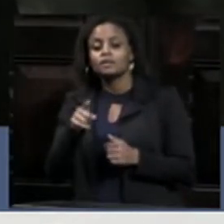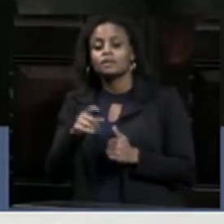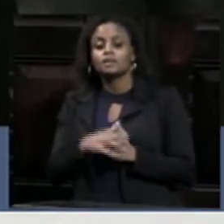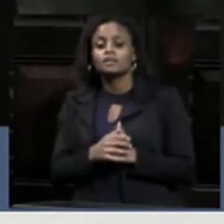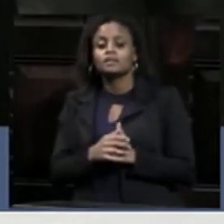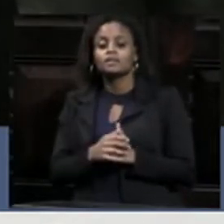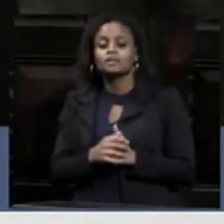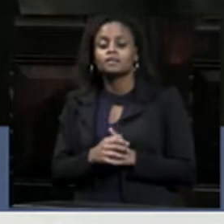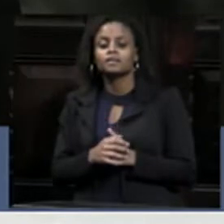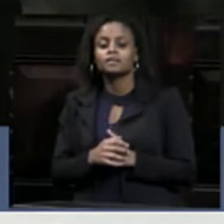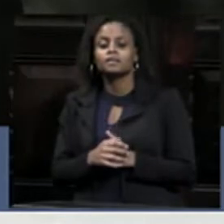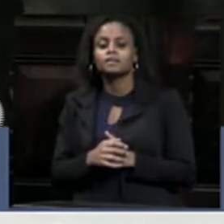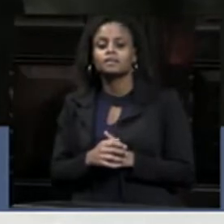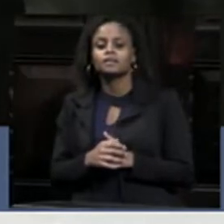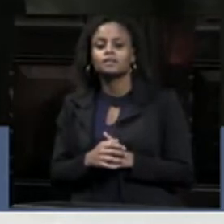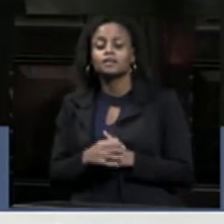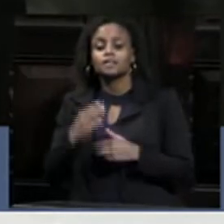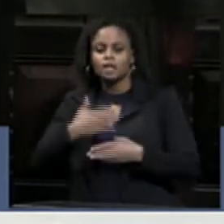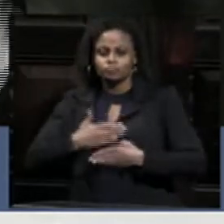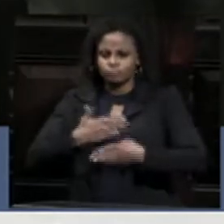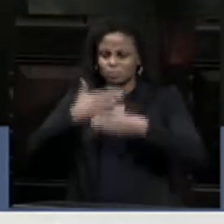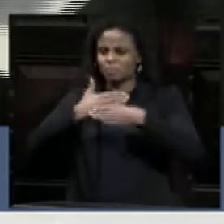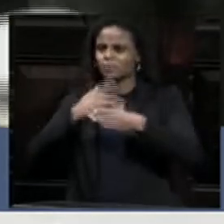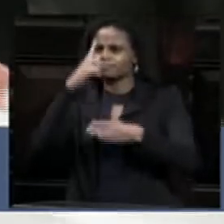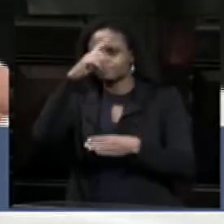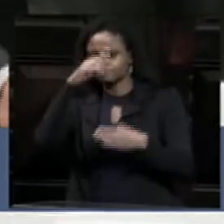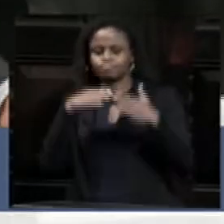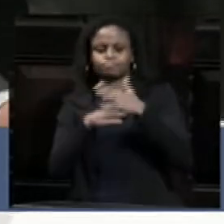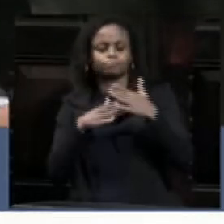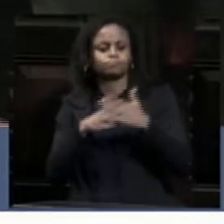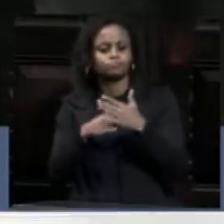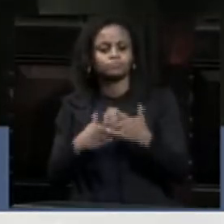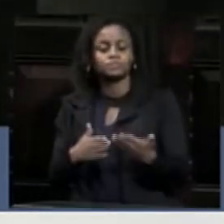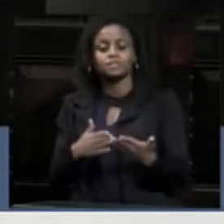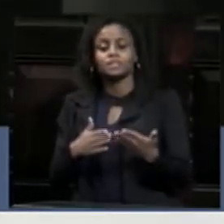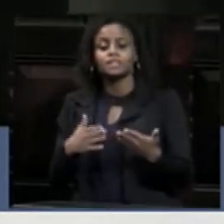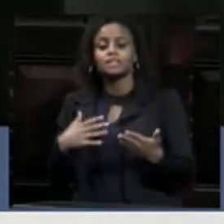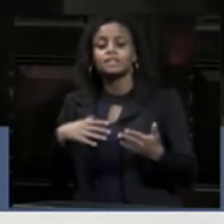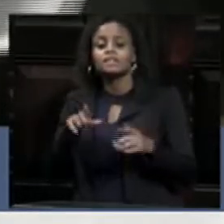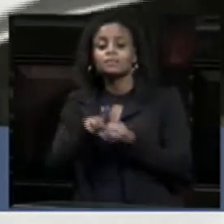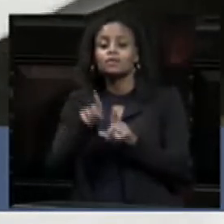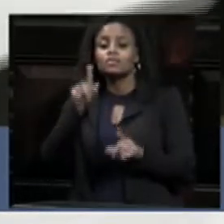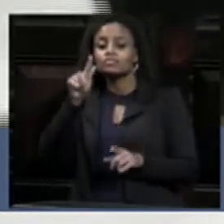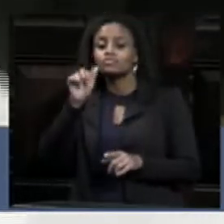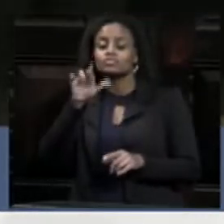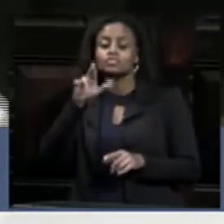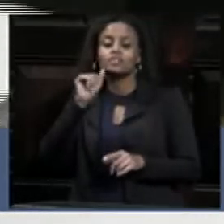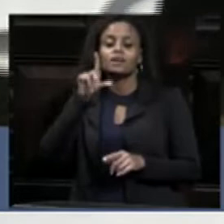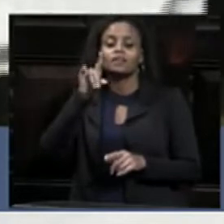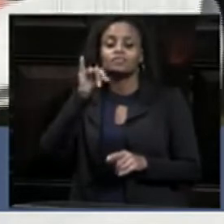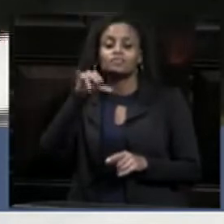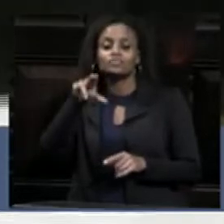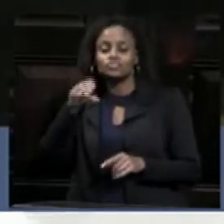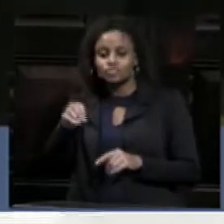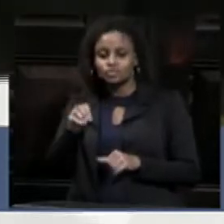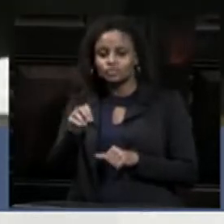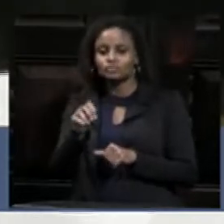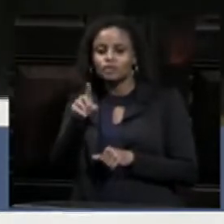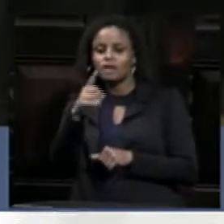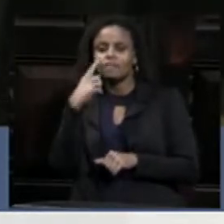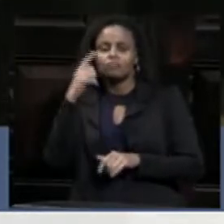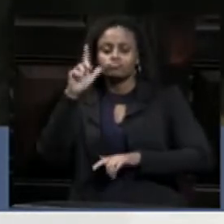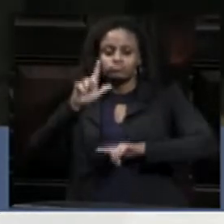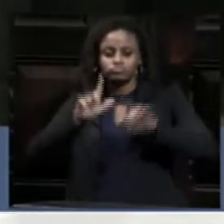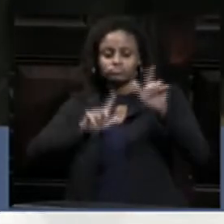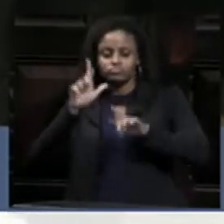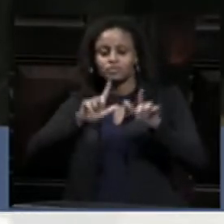gente acostumou a vibrar no canal 100 do cinema. E quem não gostava de ver o Geraldino no canal 100 do cinema?